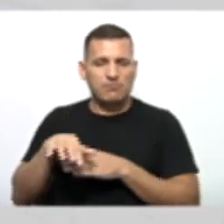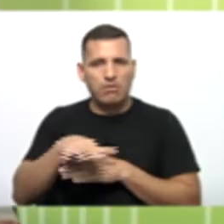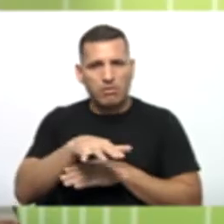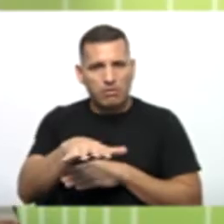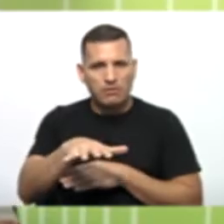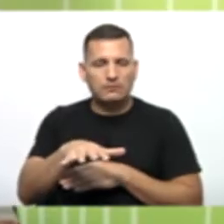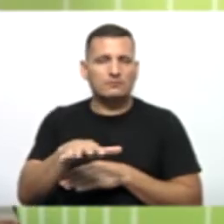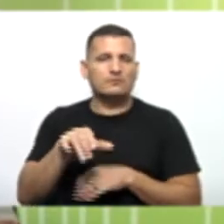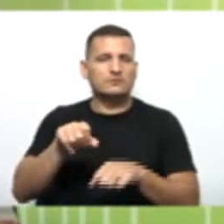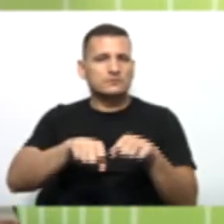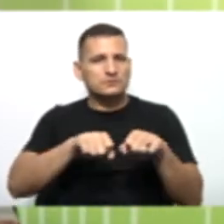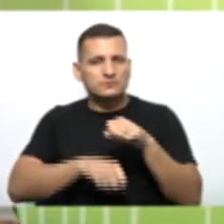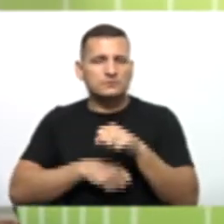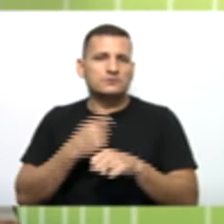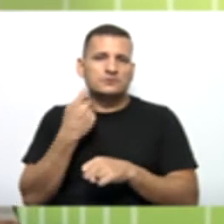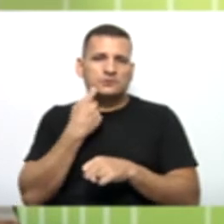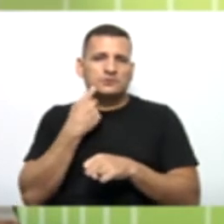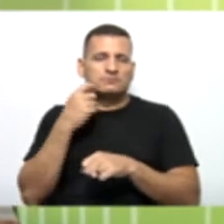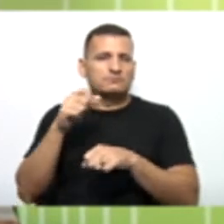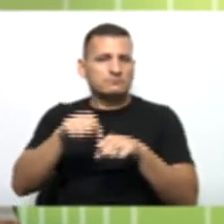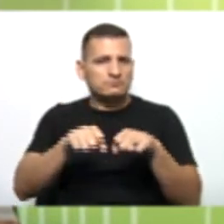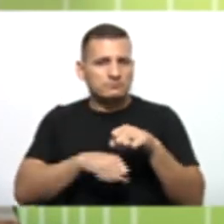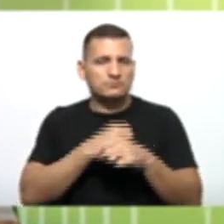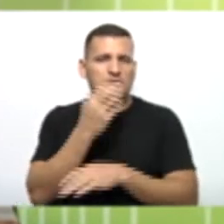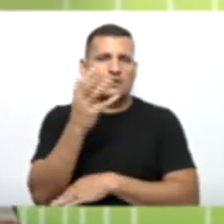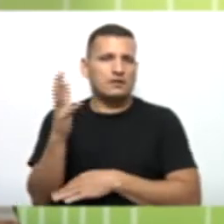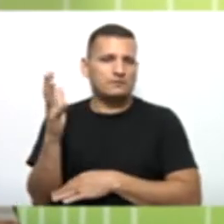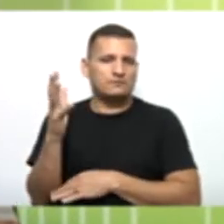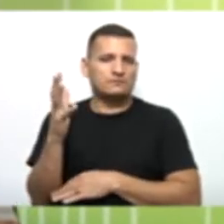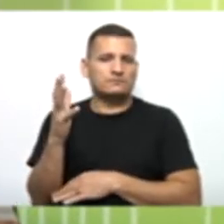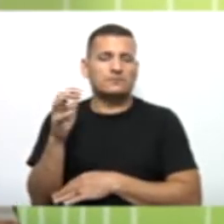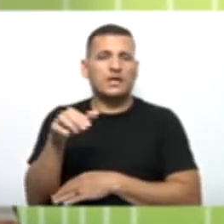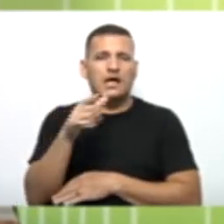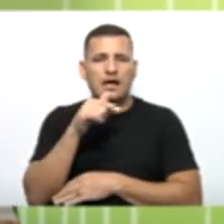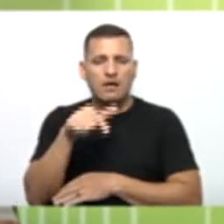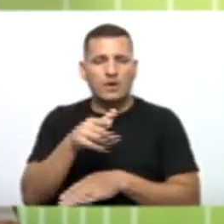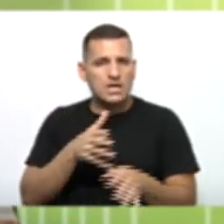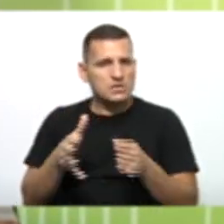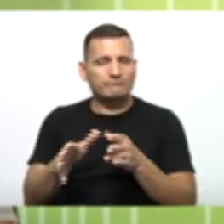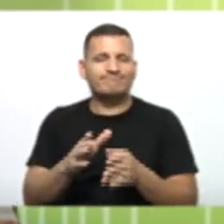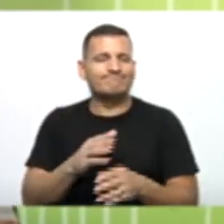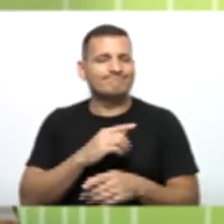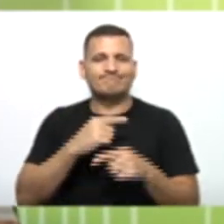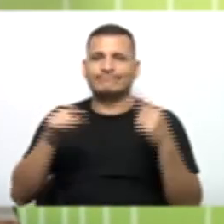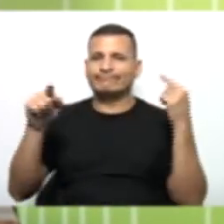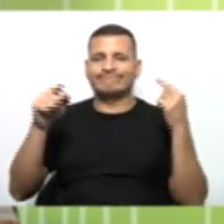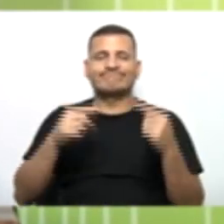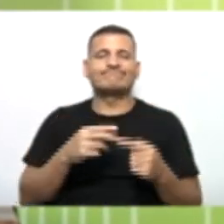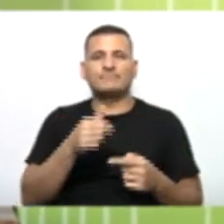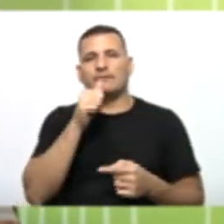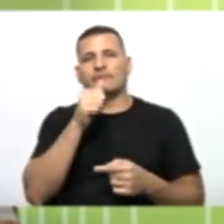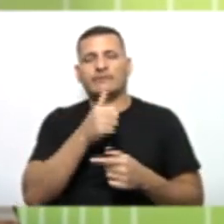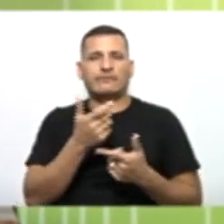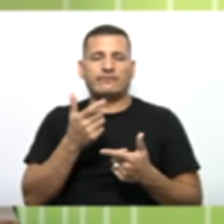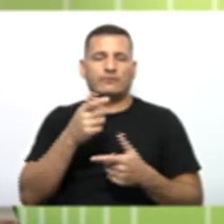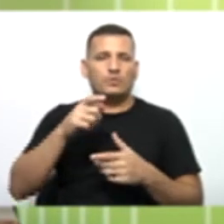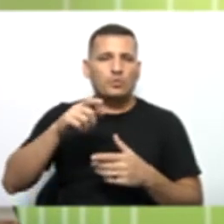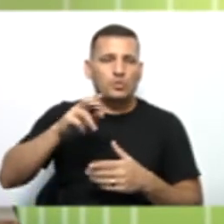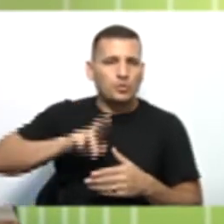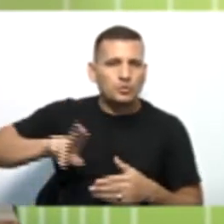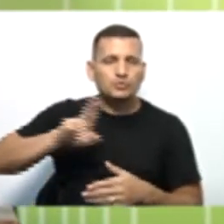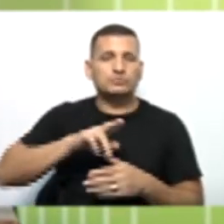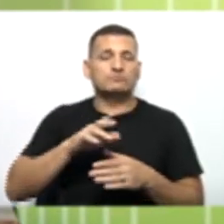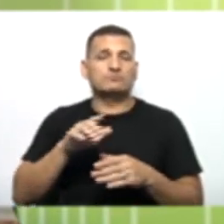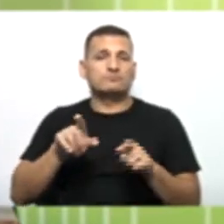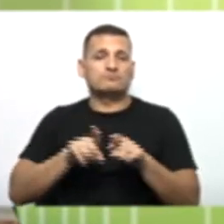matar os peixes, podem matar as árvores, pode se tornar a água do rio imprópria para consumo. Também pode ocasionar